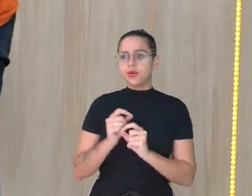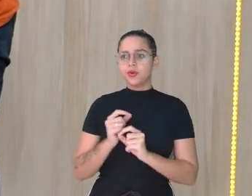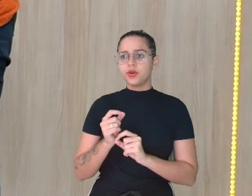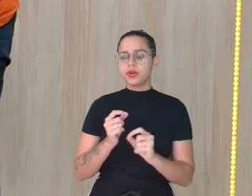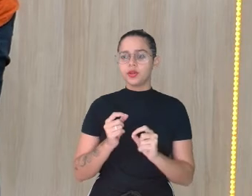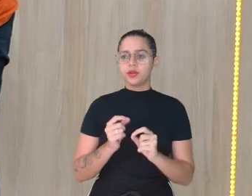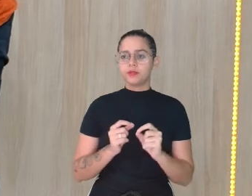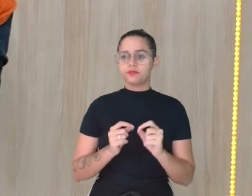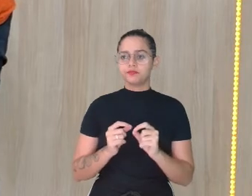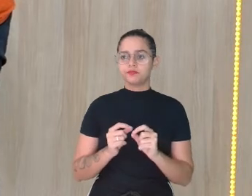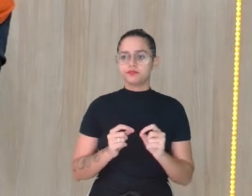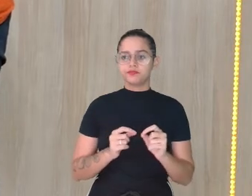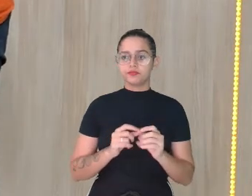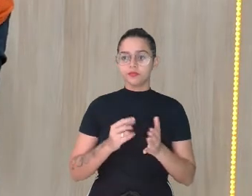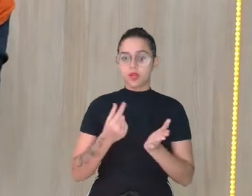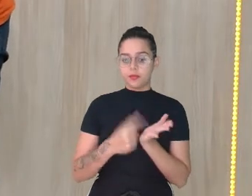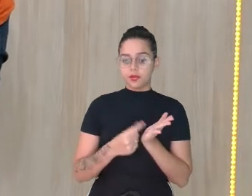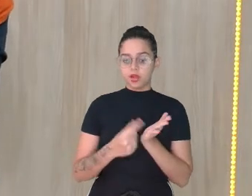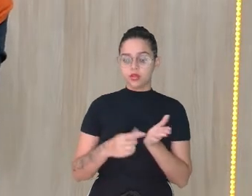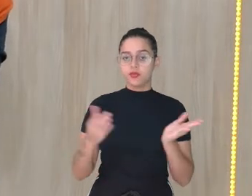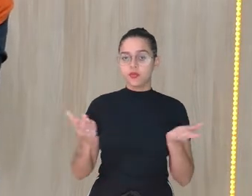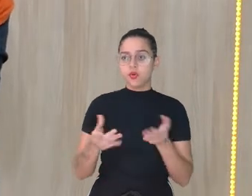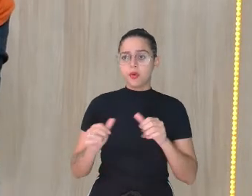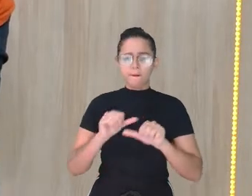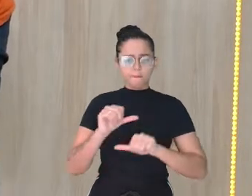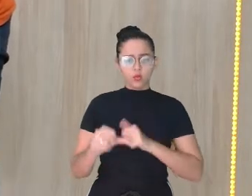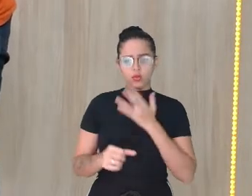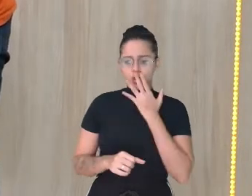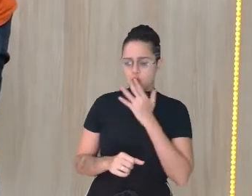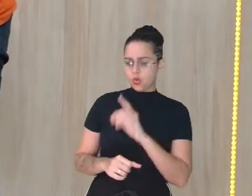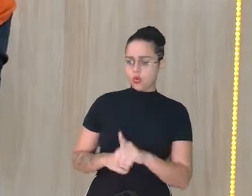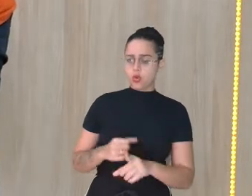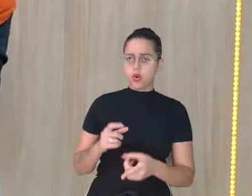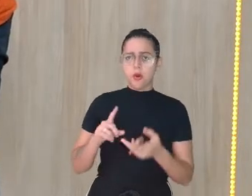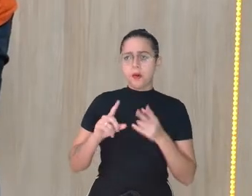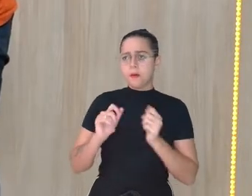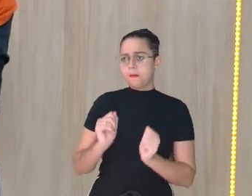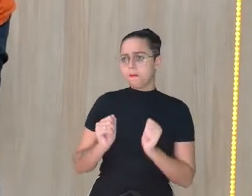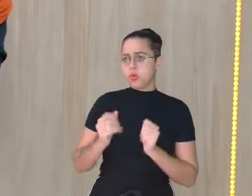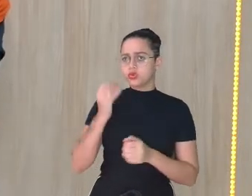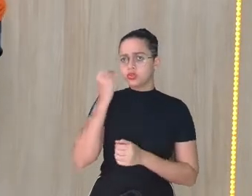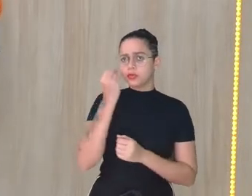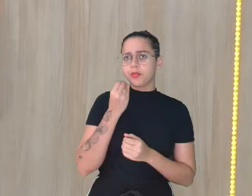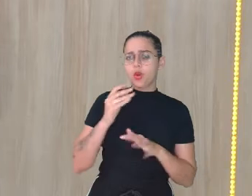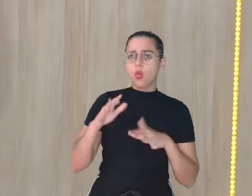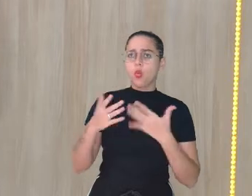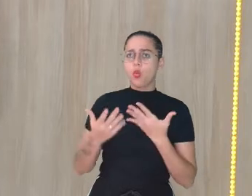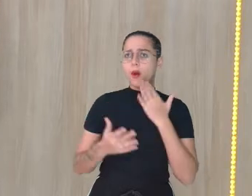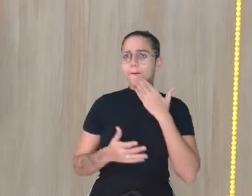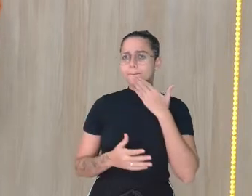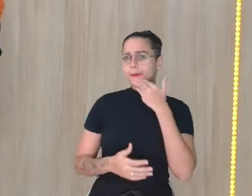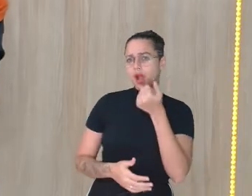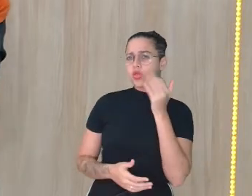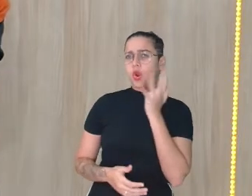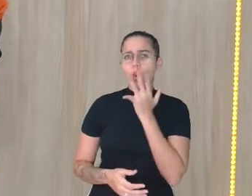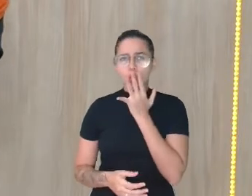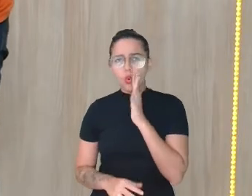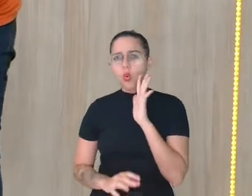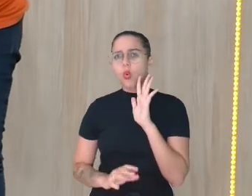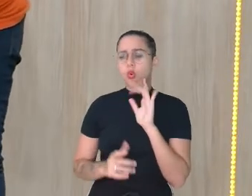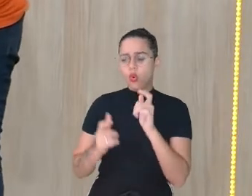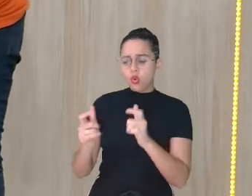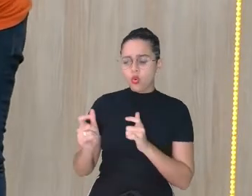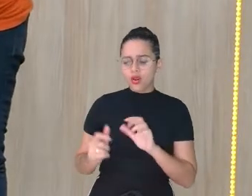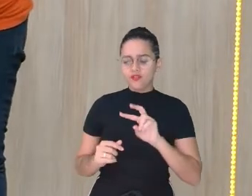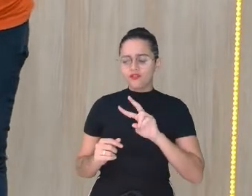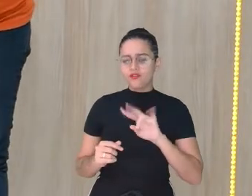hoje, eles mudam a cor. Você pode colocar, experimentar qual é a melhor cor, qual é o espaço